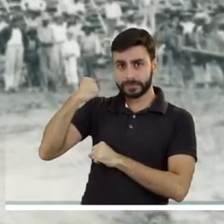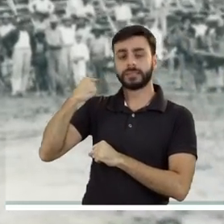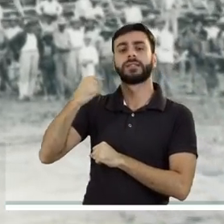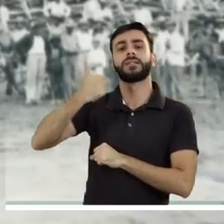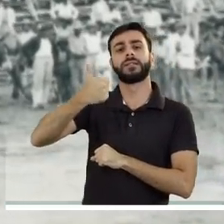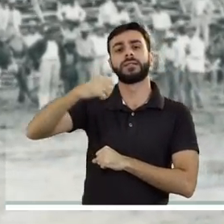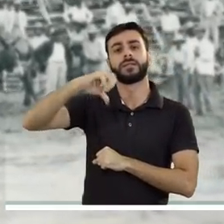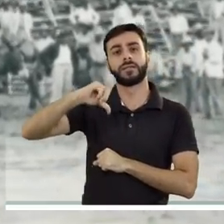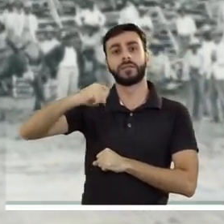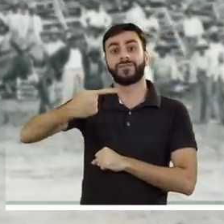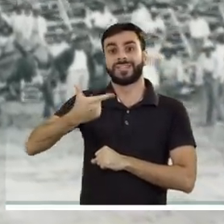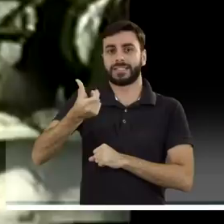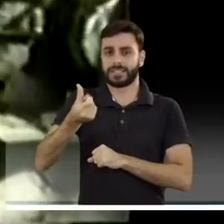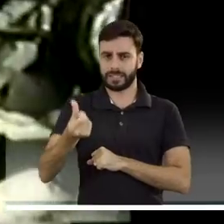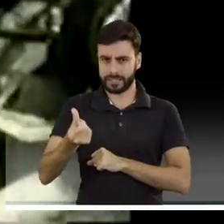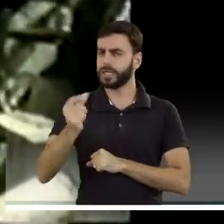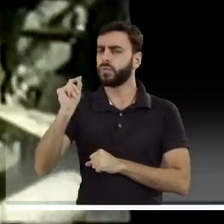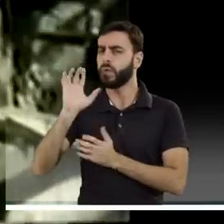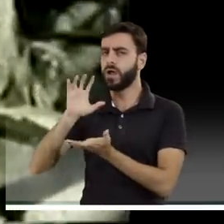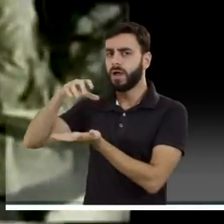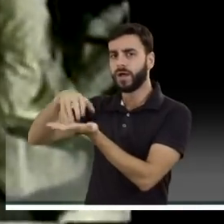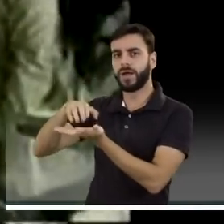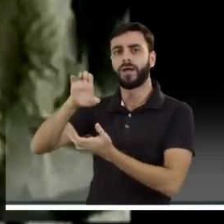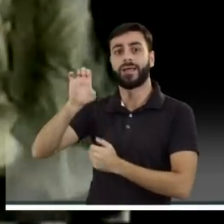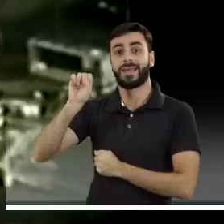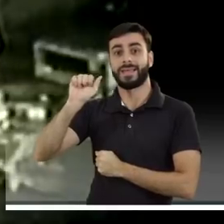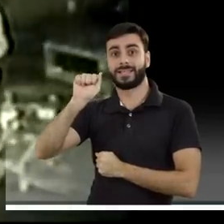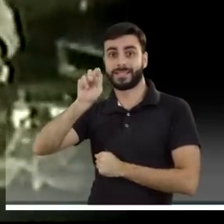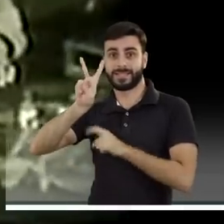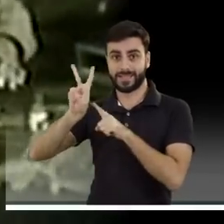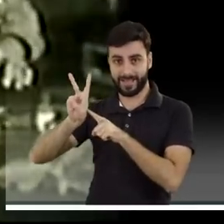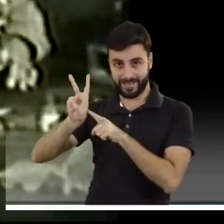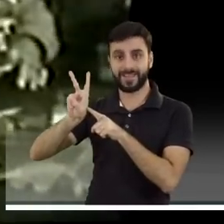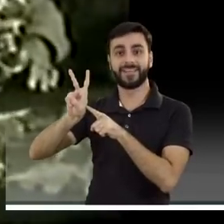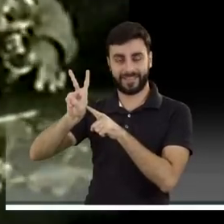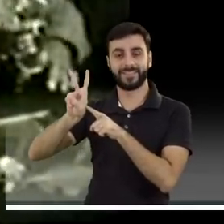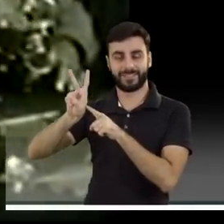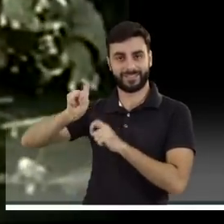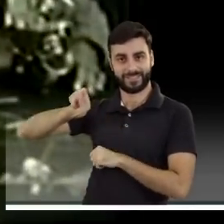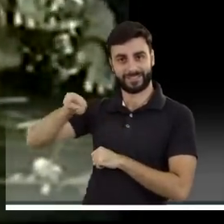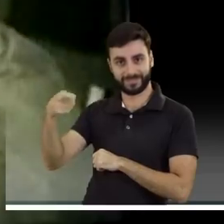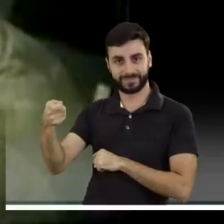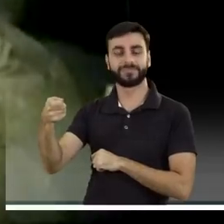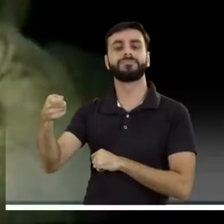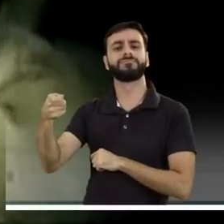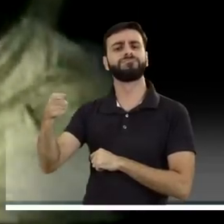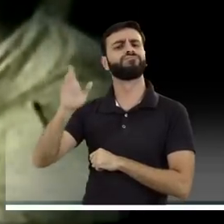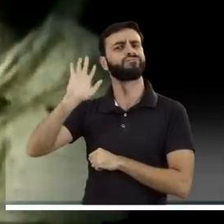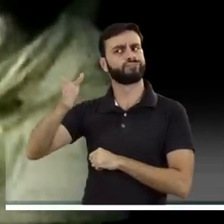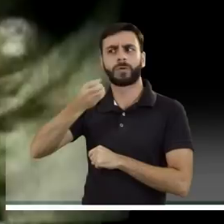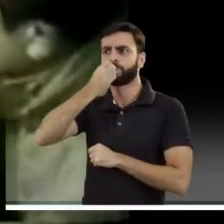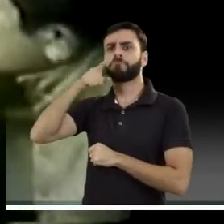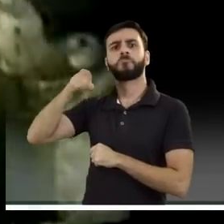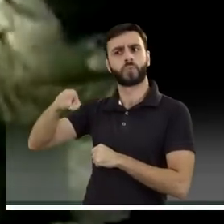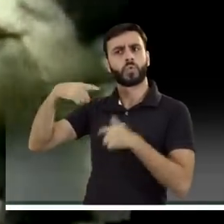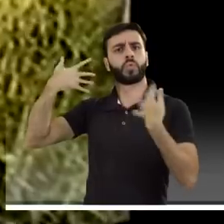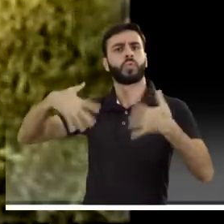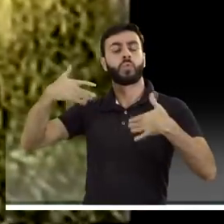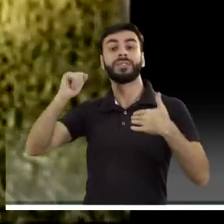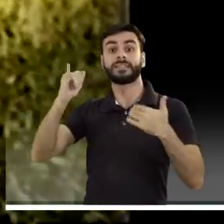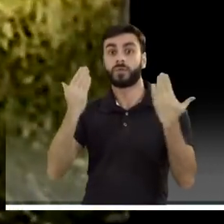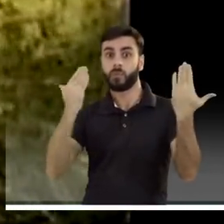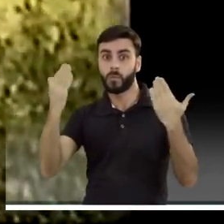em 1926, a então Escola Superior de Agricultura e Veterinária, a ESAVE, já era diferente das